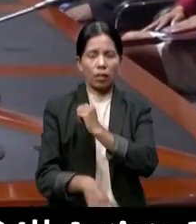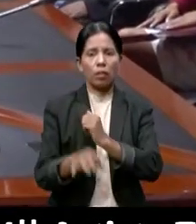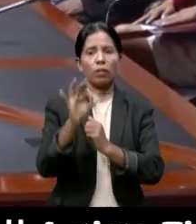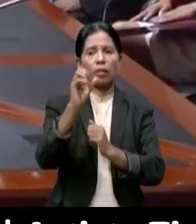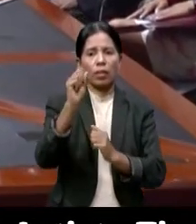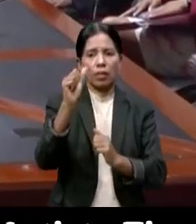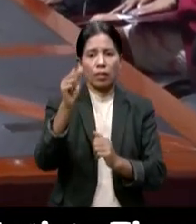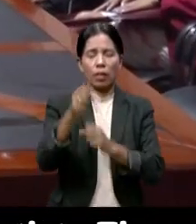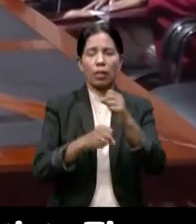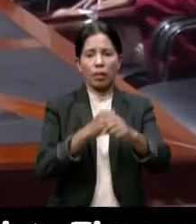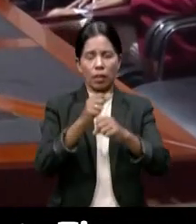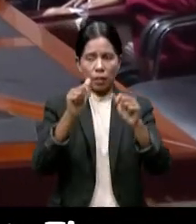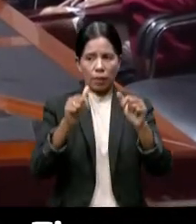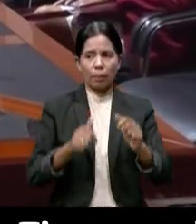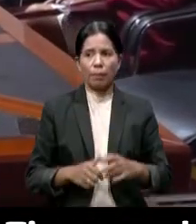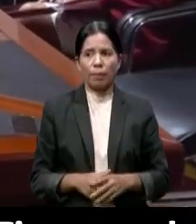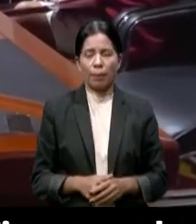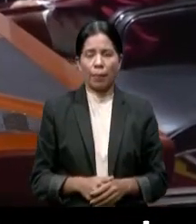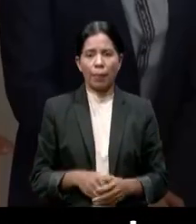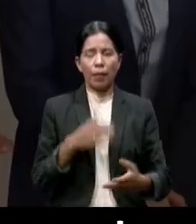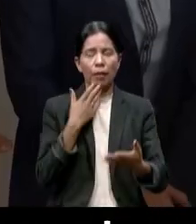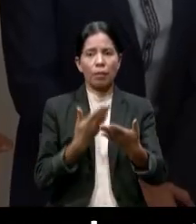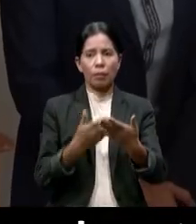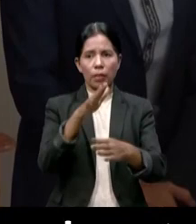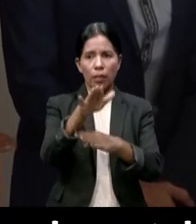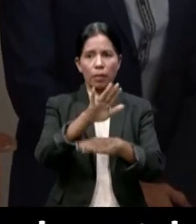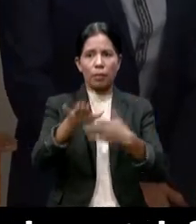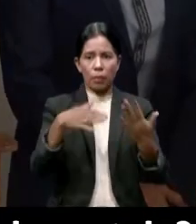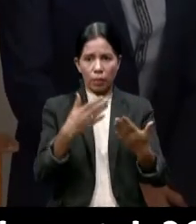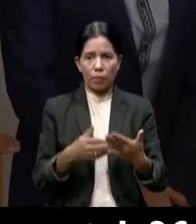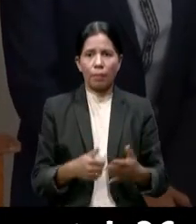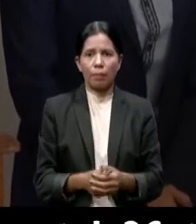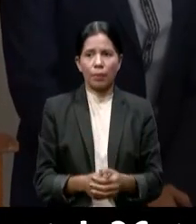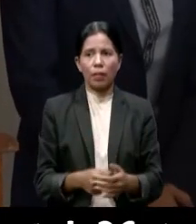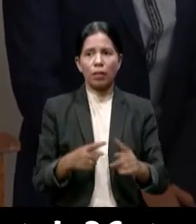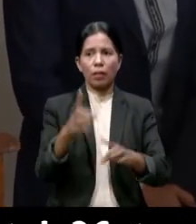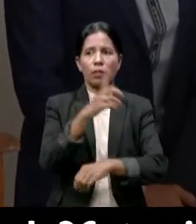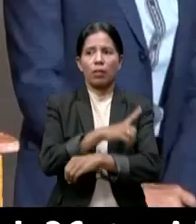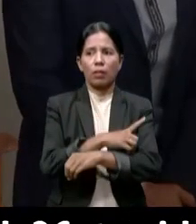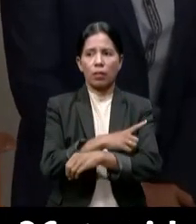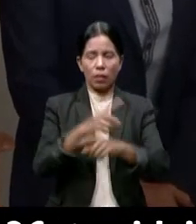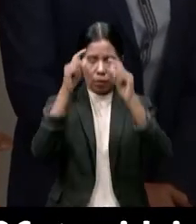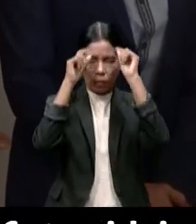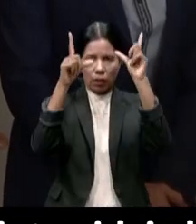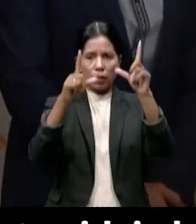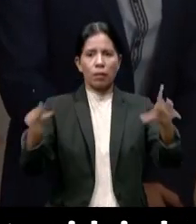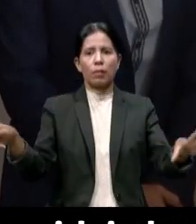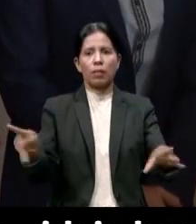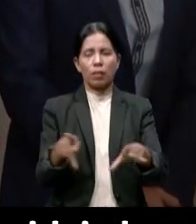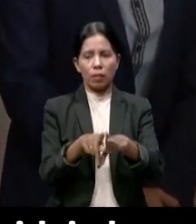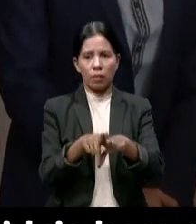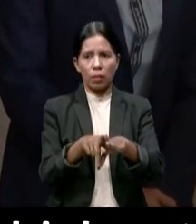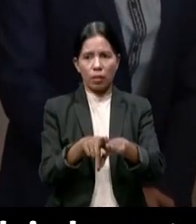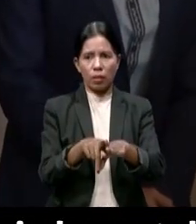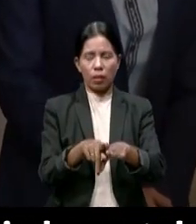né. Boa tarde, bem-vindo. Oi, a delegação Timor-Leste nem bem, a fora parte dos